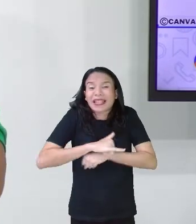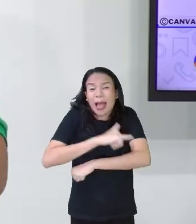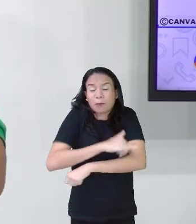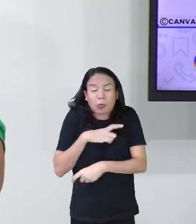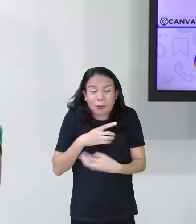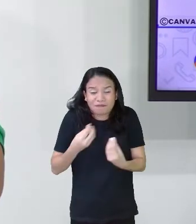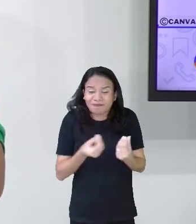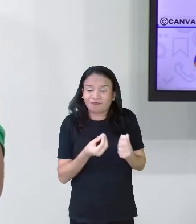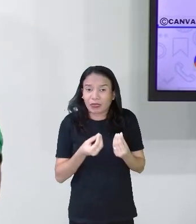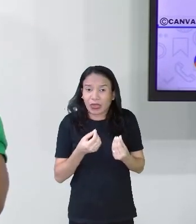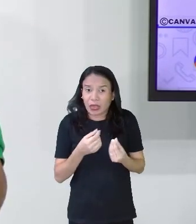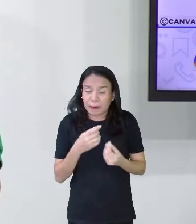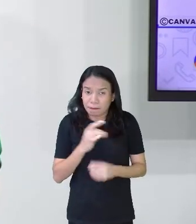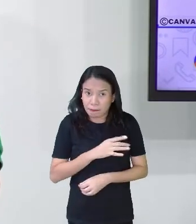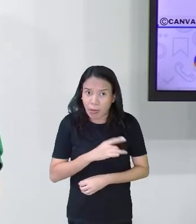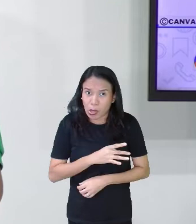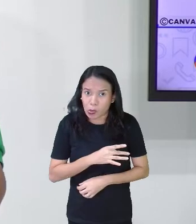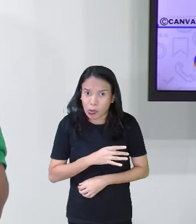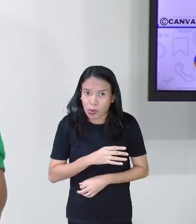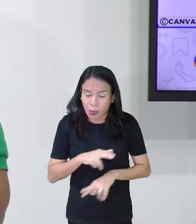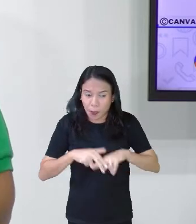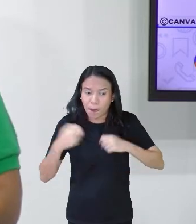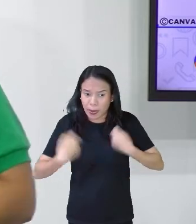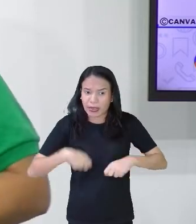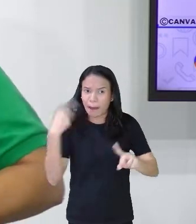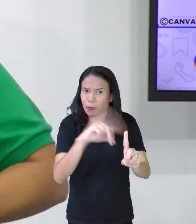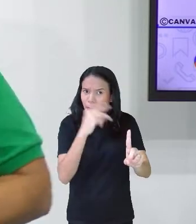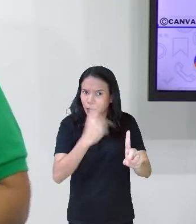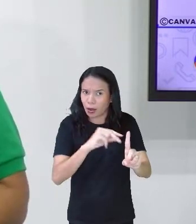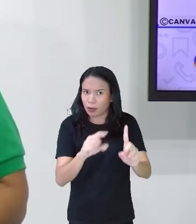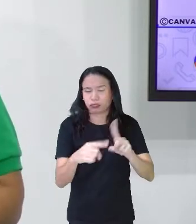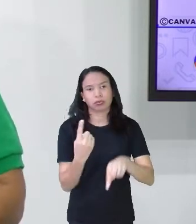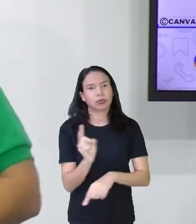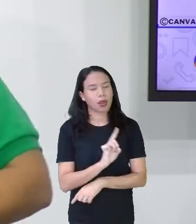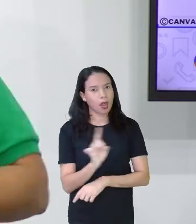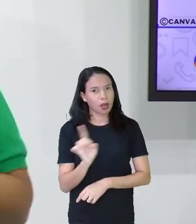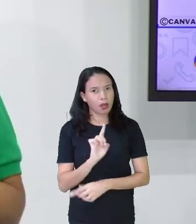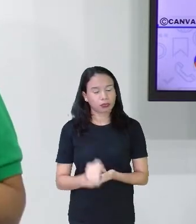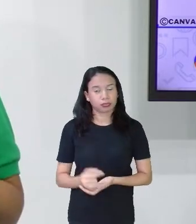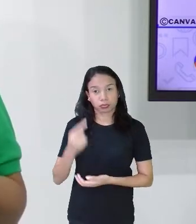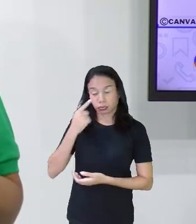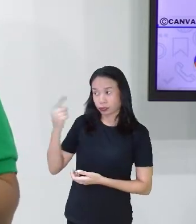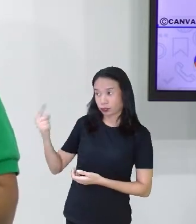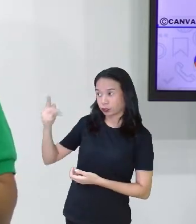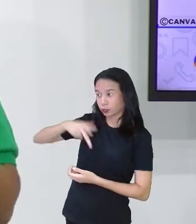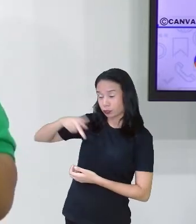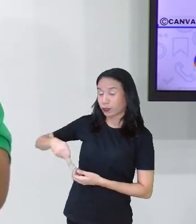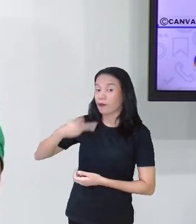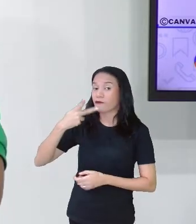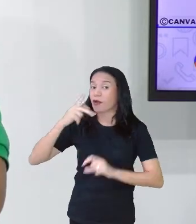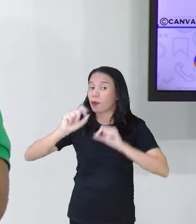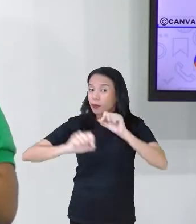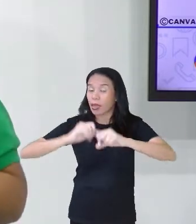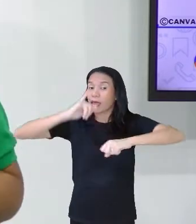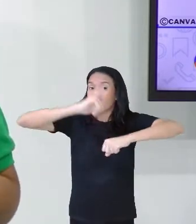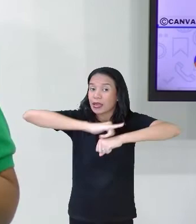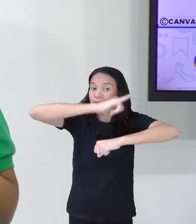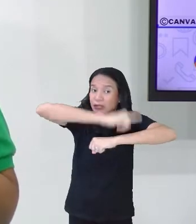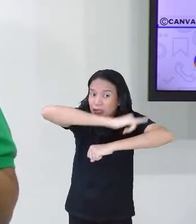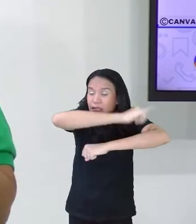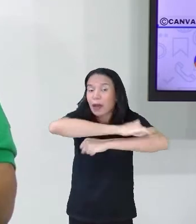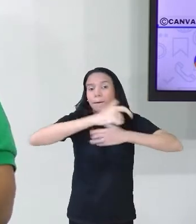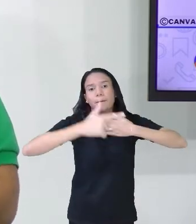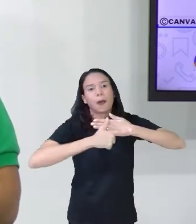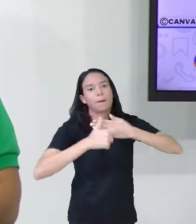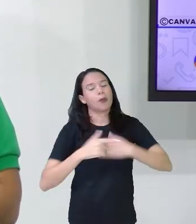Mas não é porque a gente tem medo que a gente tem que maltratar. A professora Mauricéia foi muito feliz na colocação dela, porque os sapos, ele tem uma